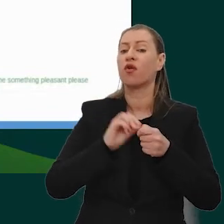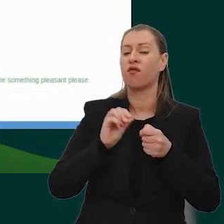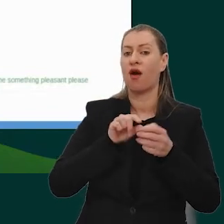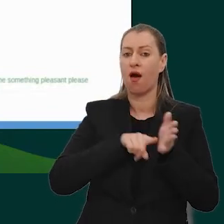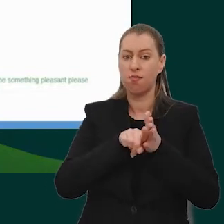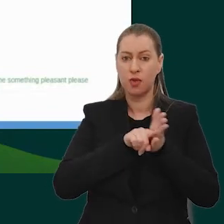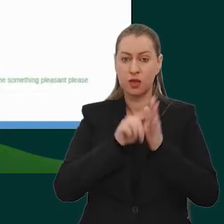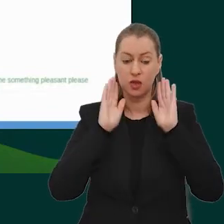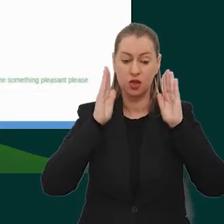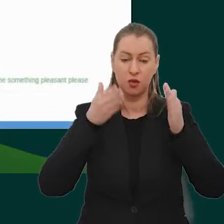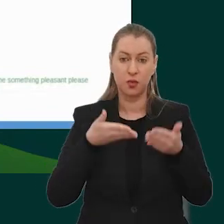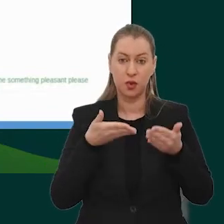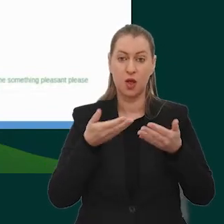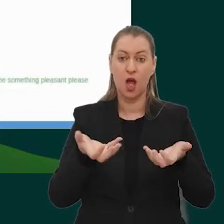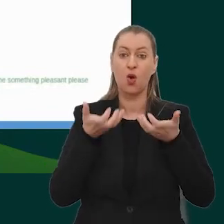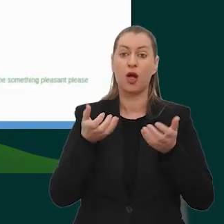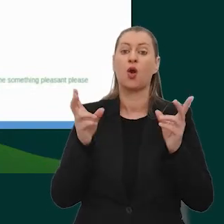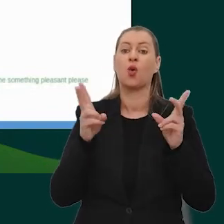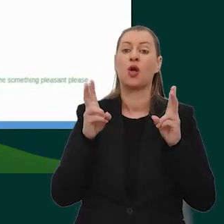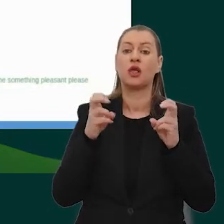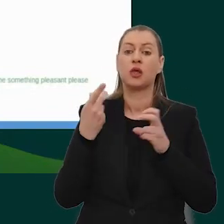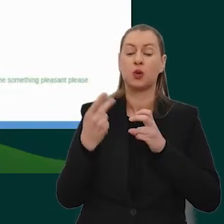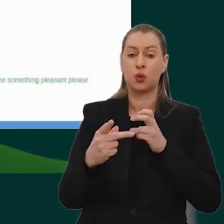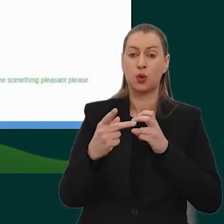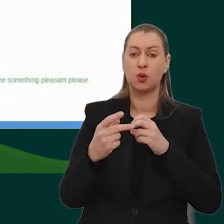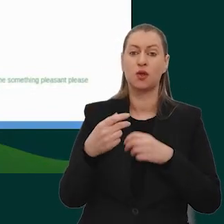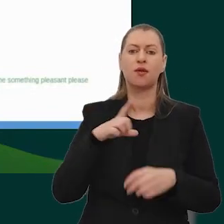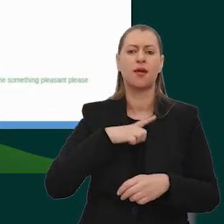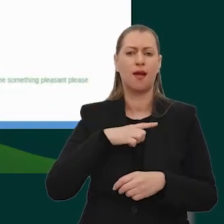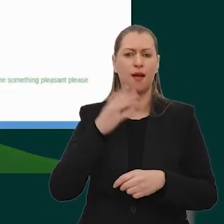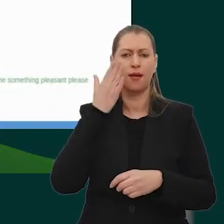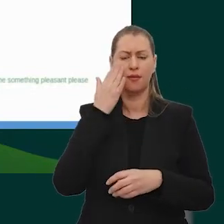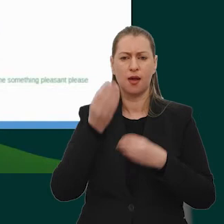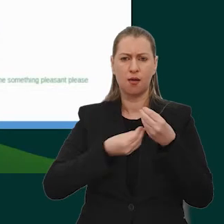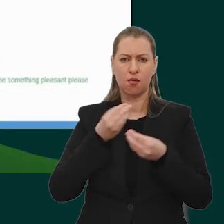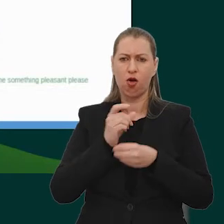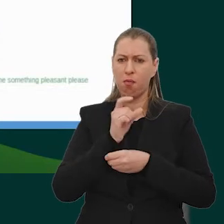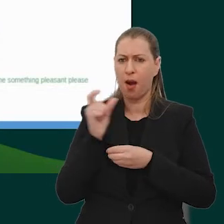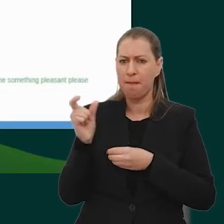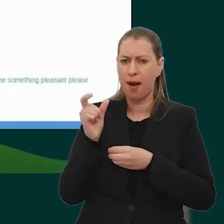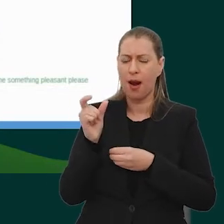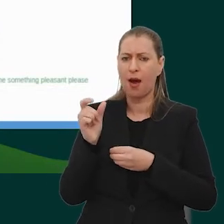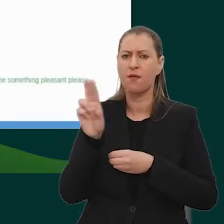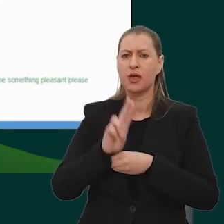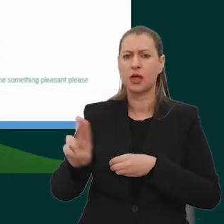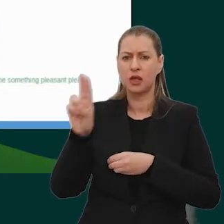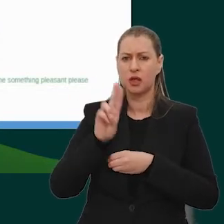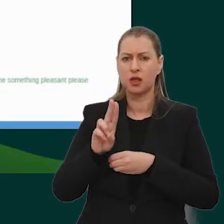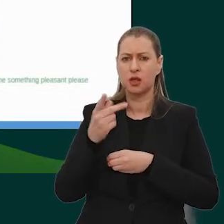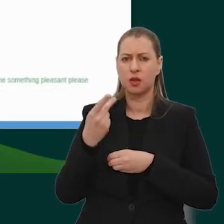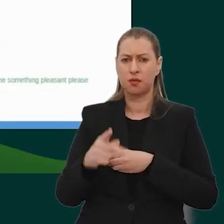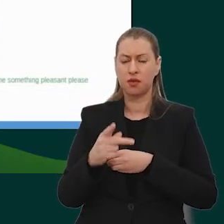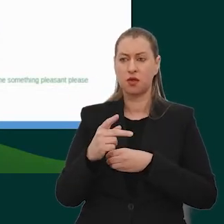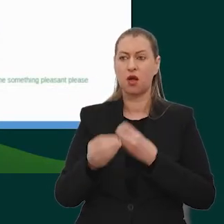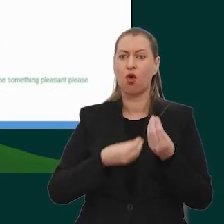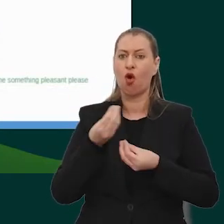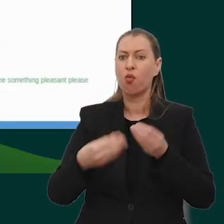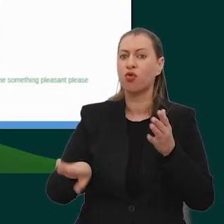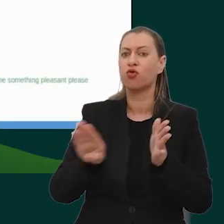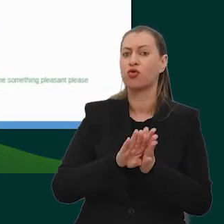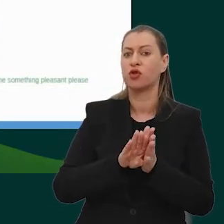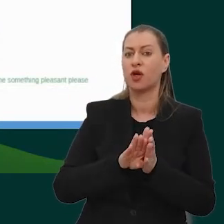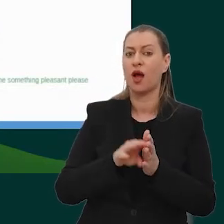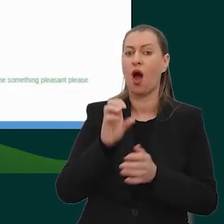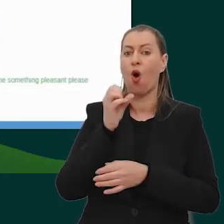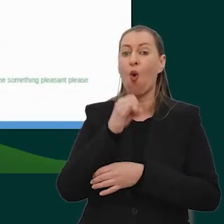pesquisa específica? Quero aquele assunto específico. Tu tinha que saber a palavra que era utilizada para aquilo. Não, tu não pode chegar lá,